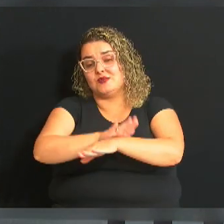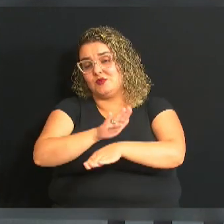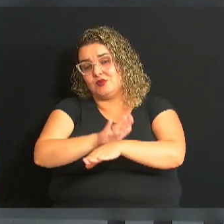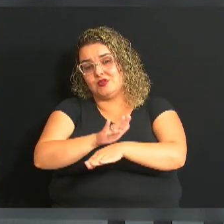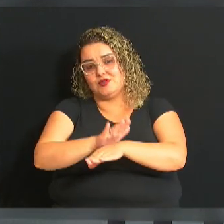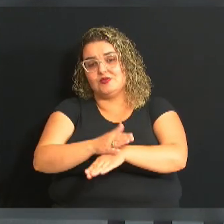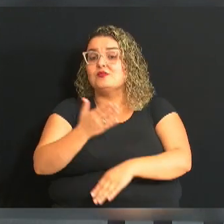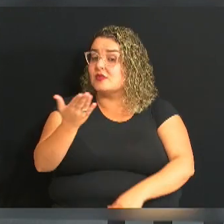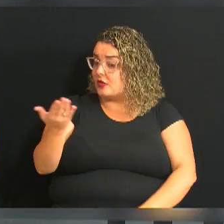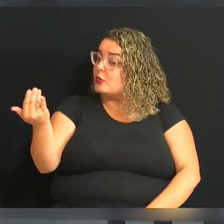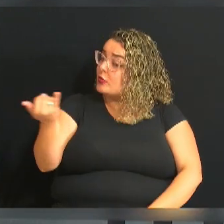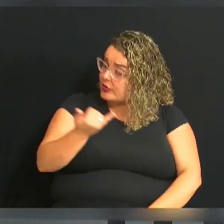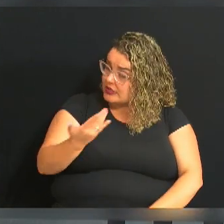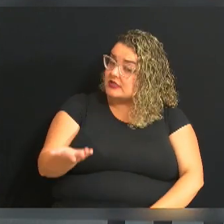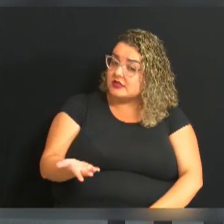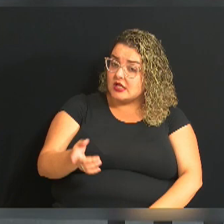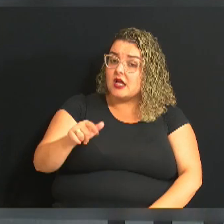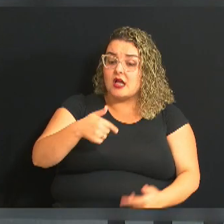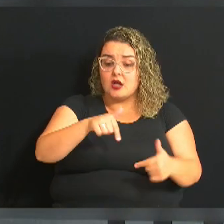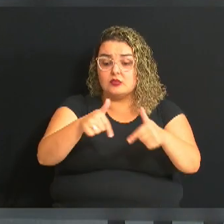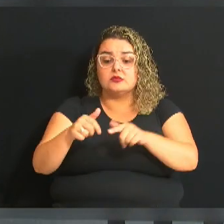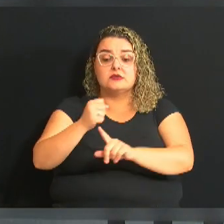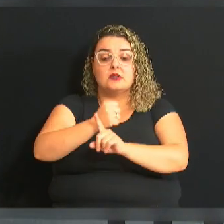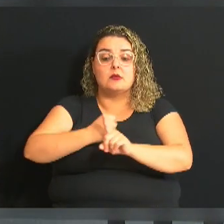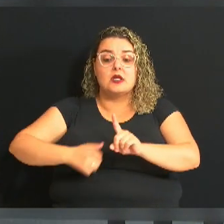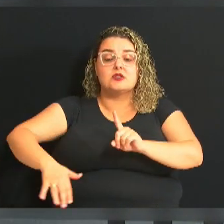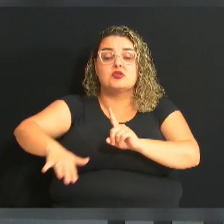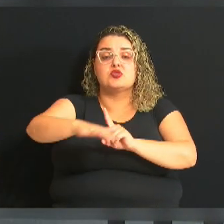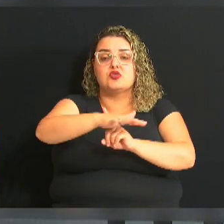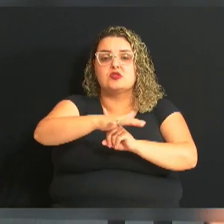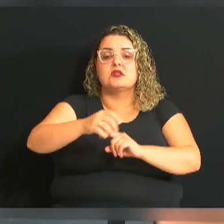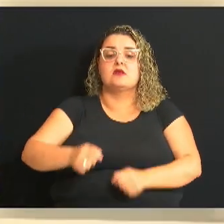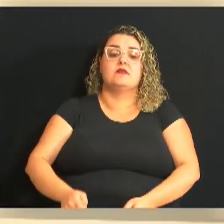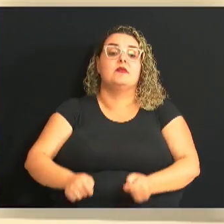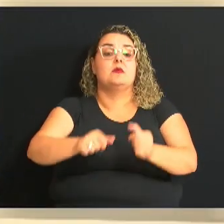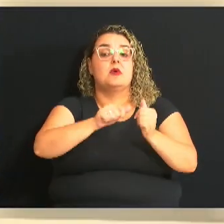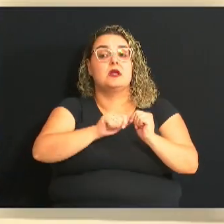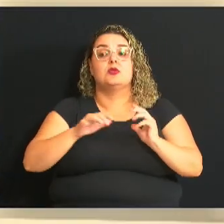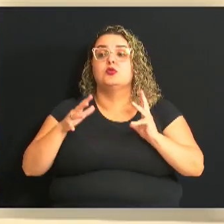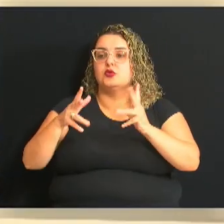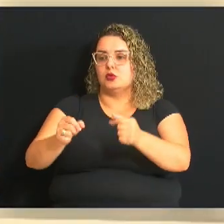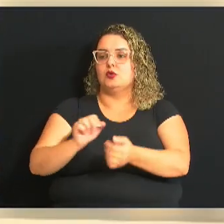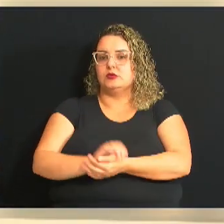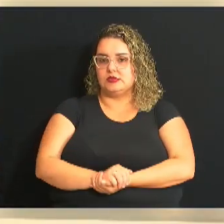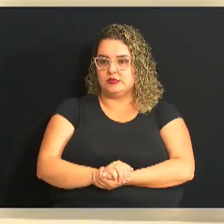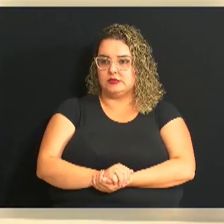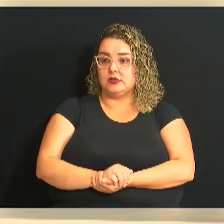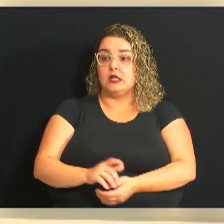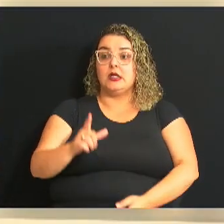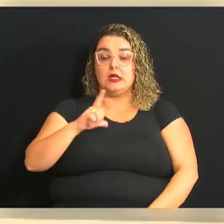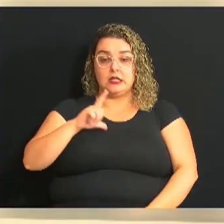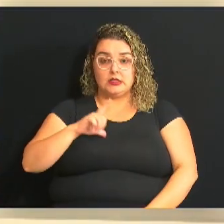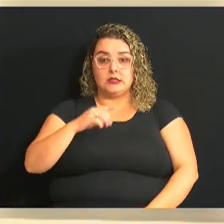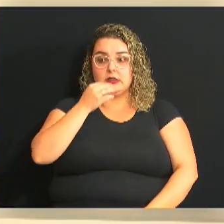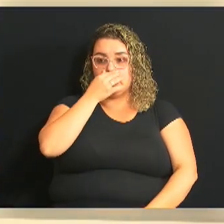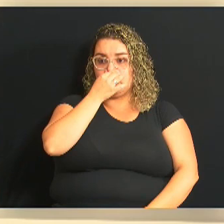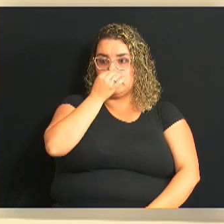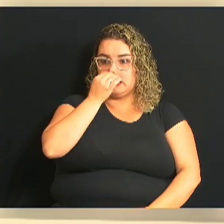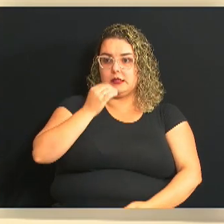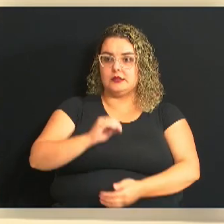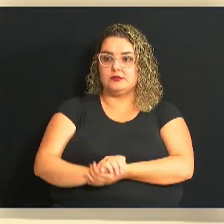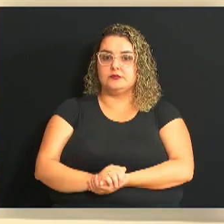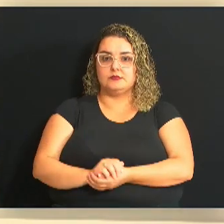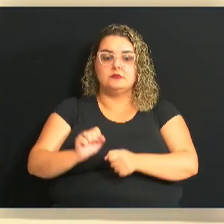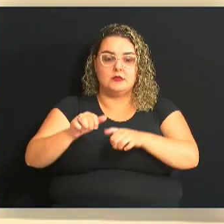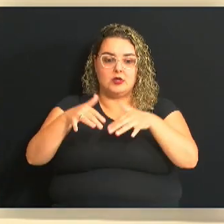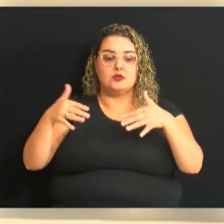você disse, é um trabalho social que vai beneficiar todo mundo. Que teve inclusive uma audiência